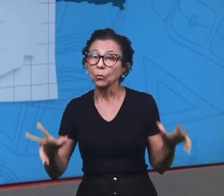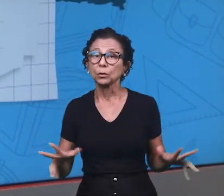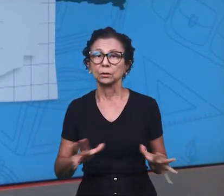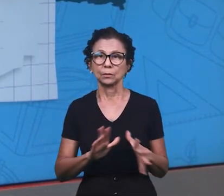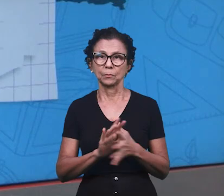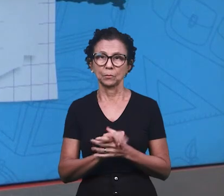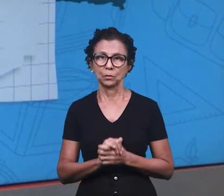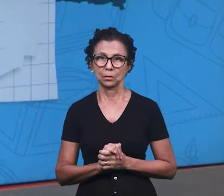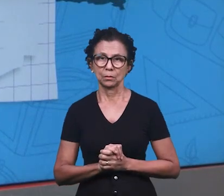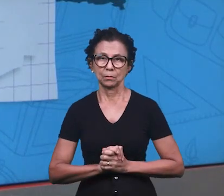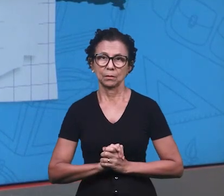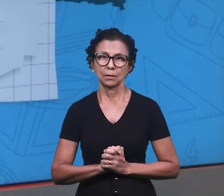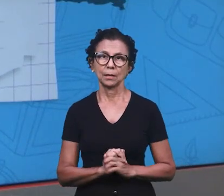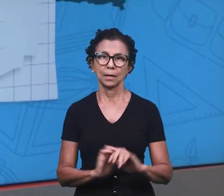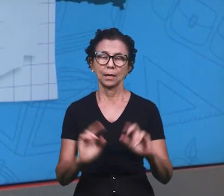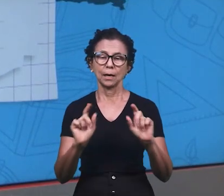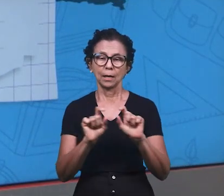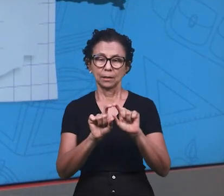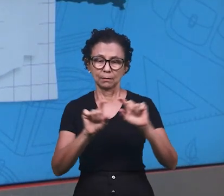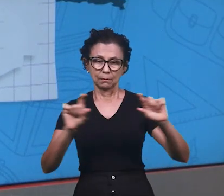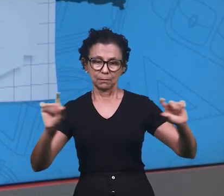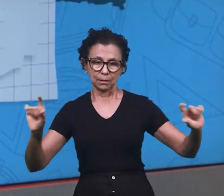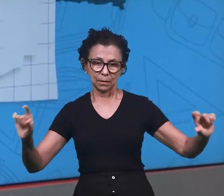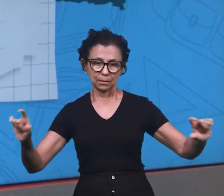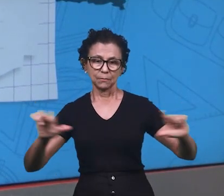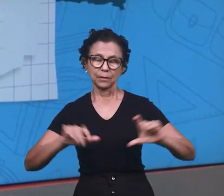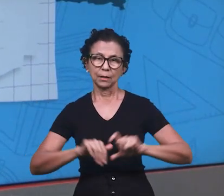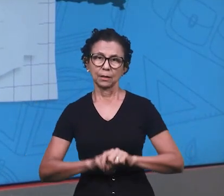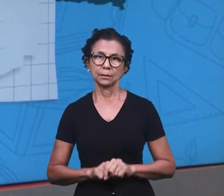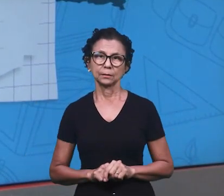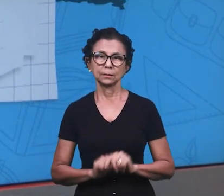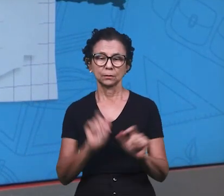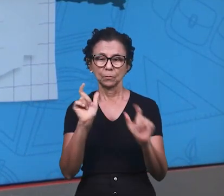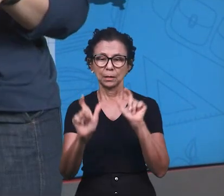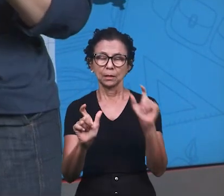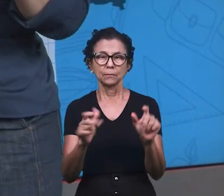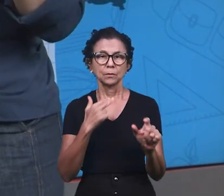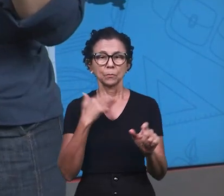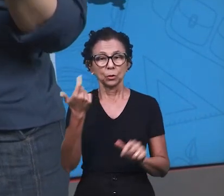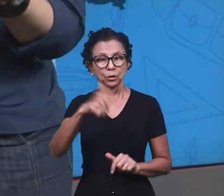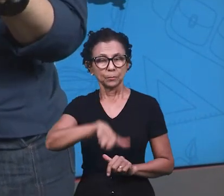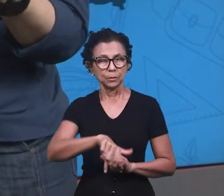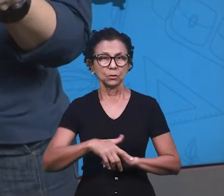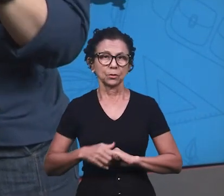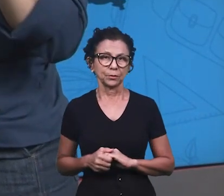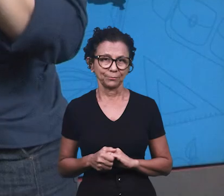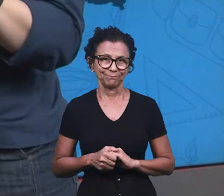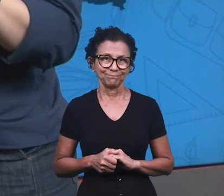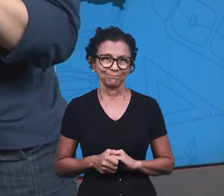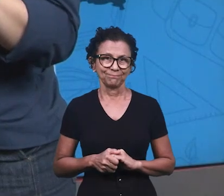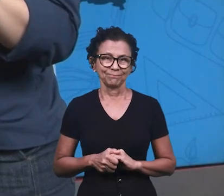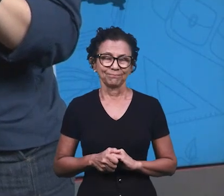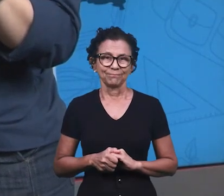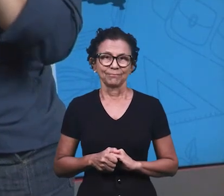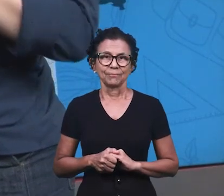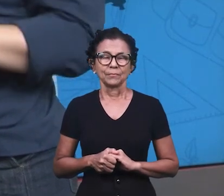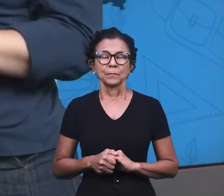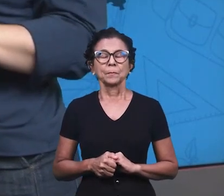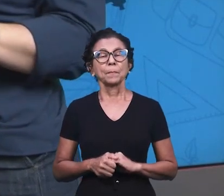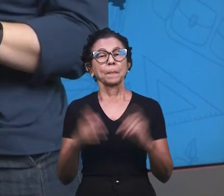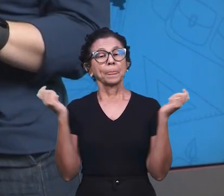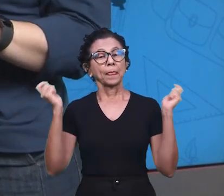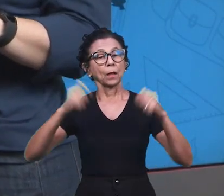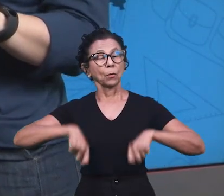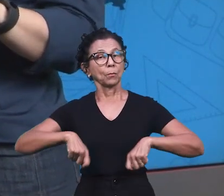né, de equivalência daquilo que você pretende falar, caso você já tenha utilizado. Ou seja, nessa competência, você